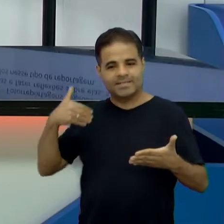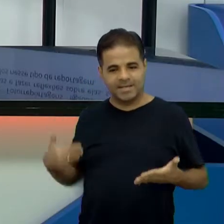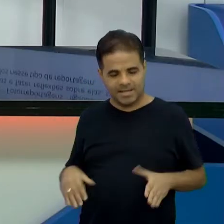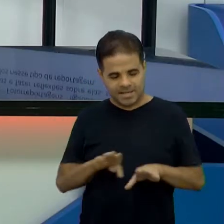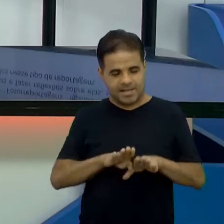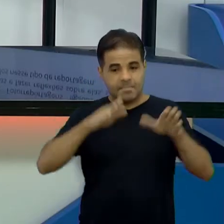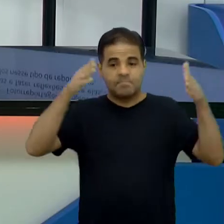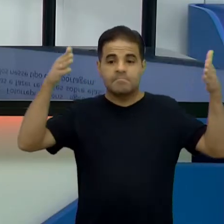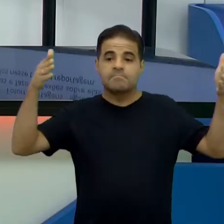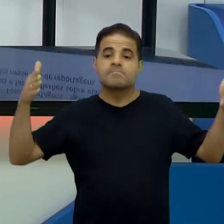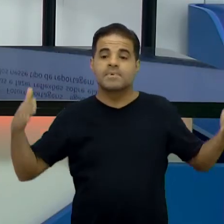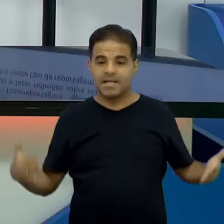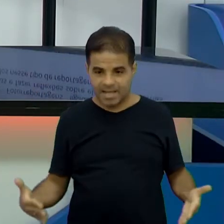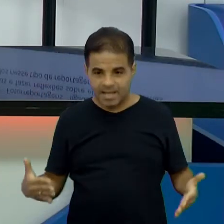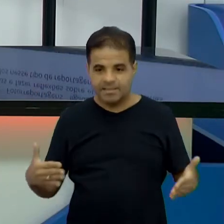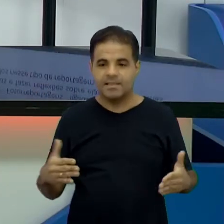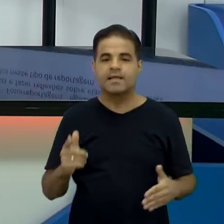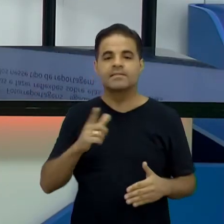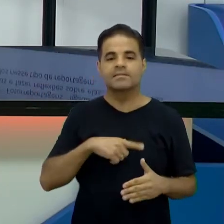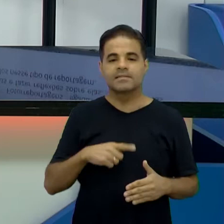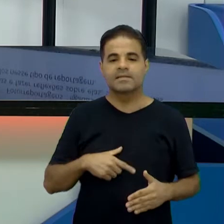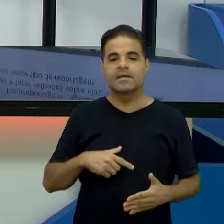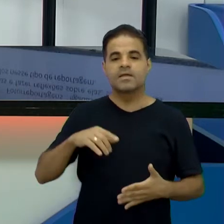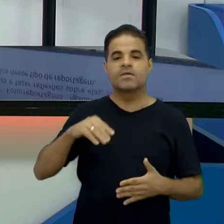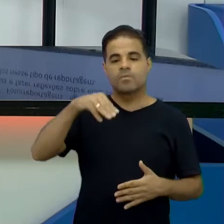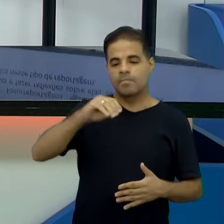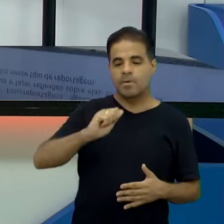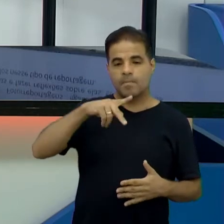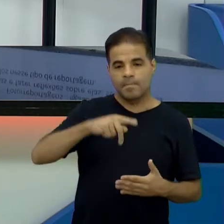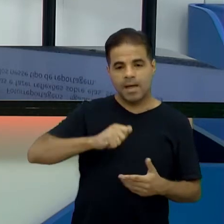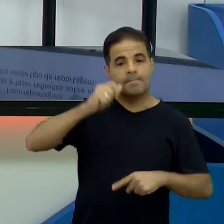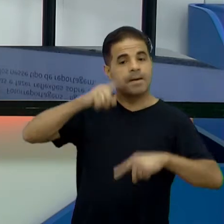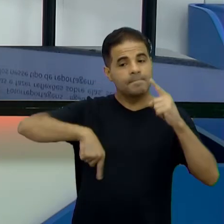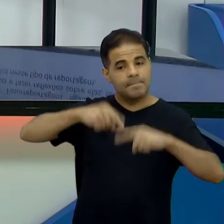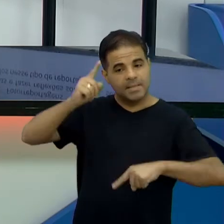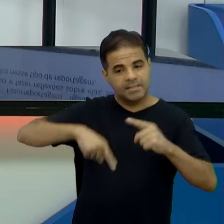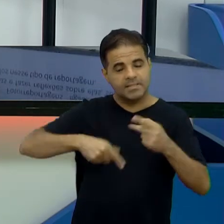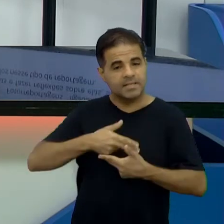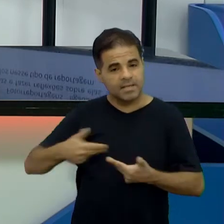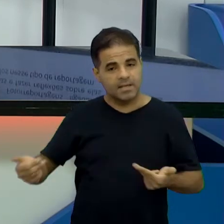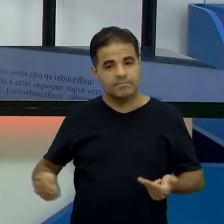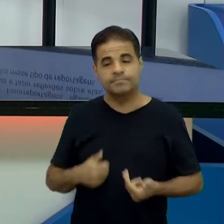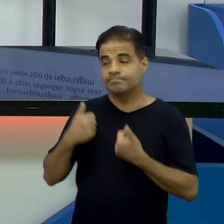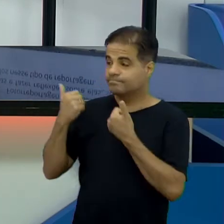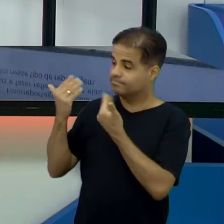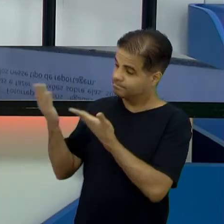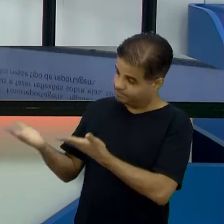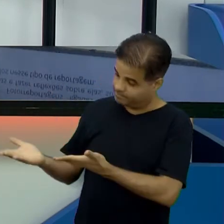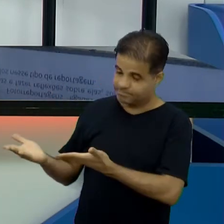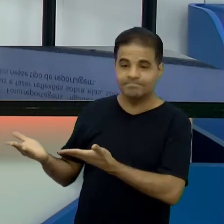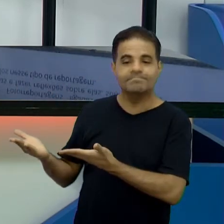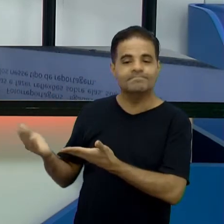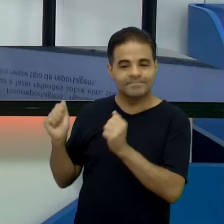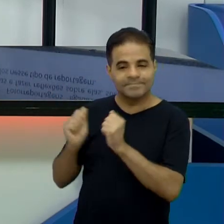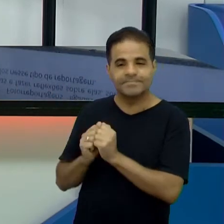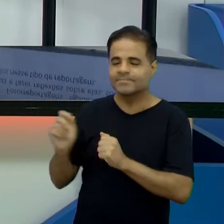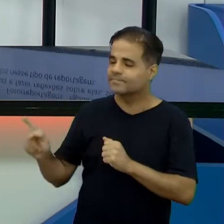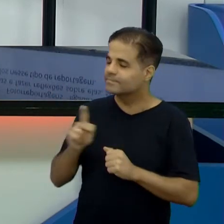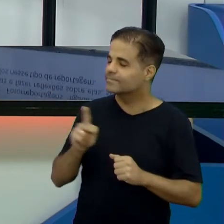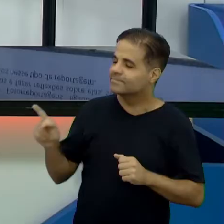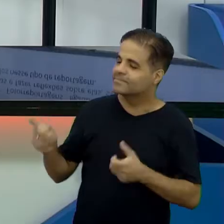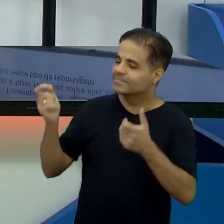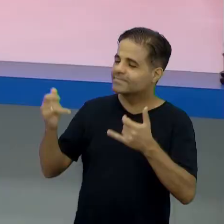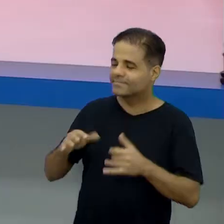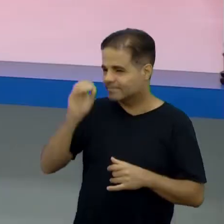uma bancada, onde eu tenho o meu mapa, que é o meu material, o professor Osmar ao lado. E aí,